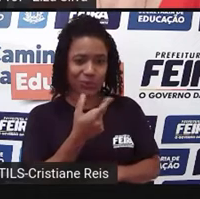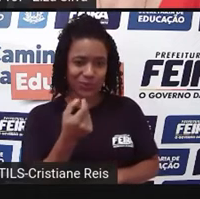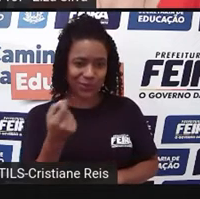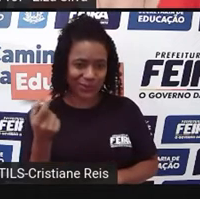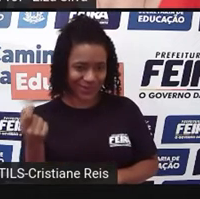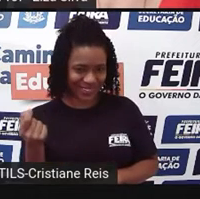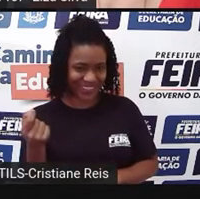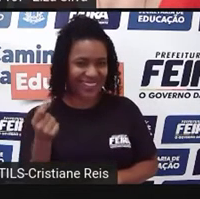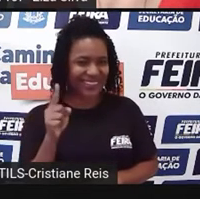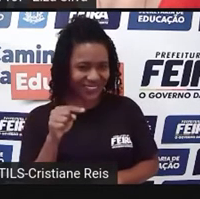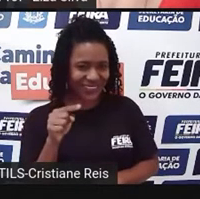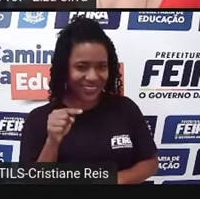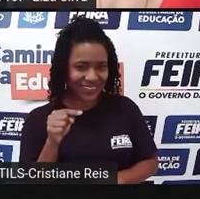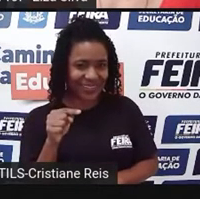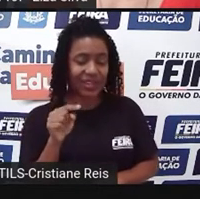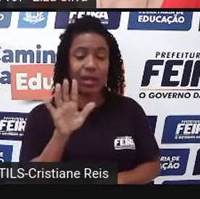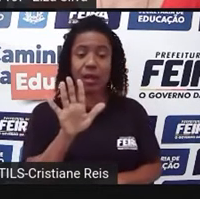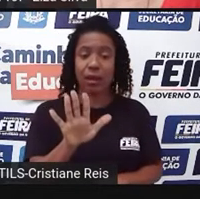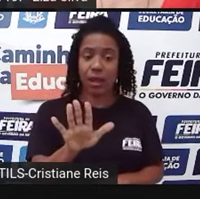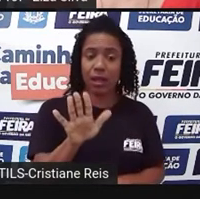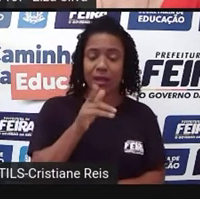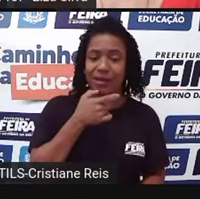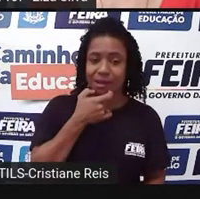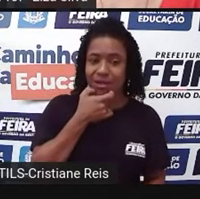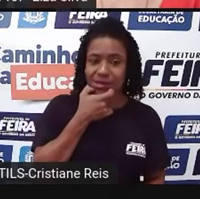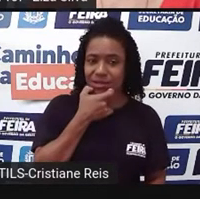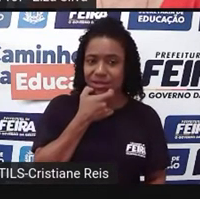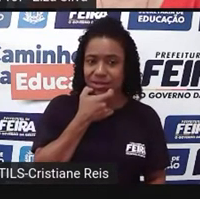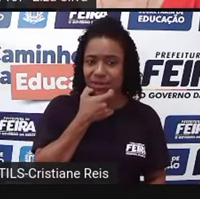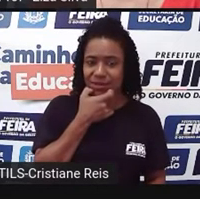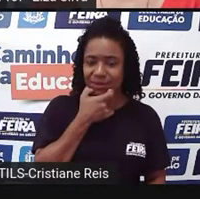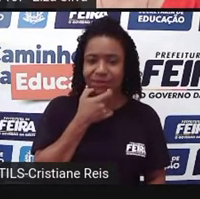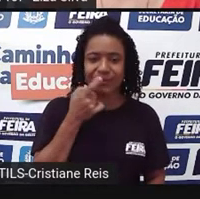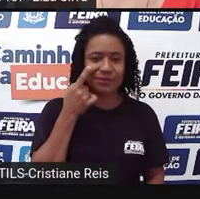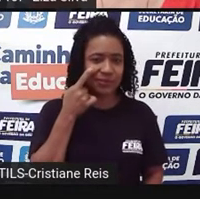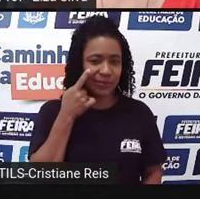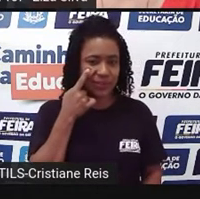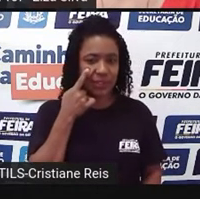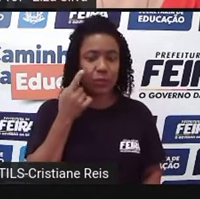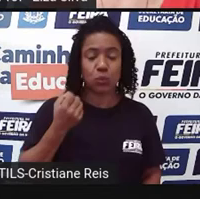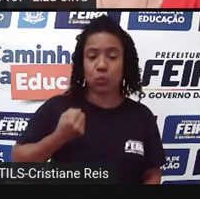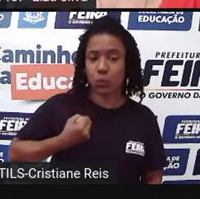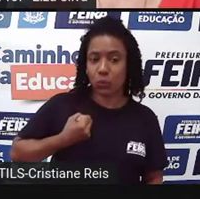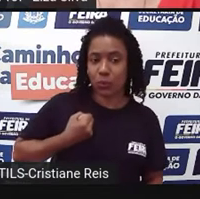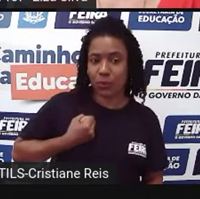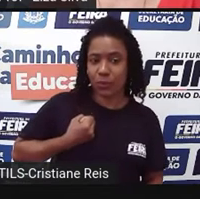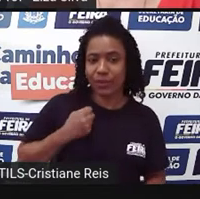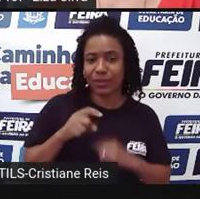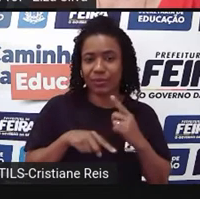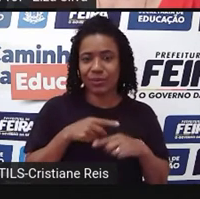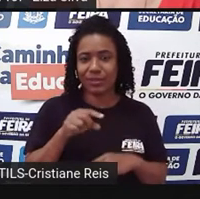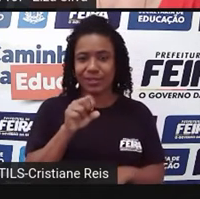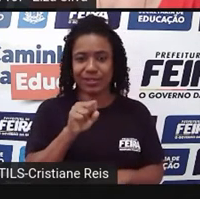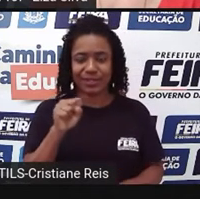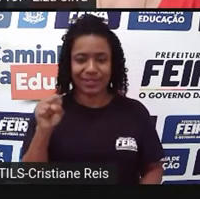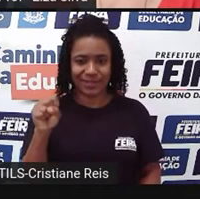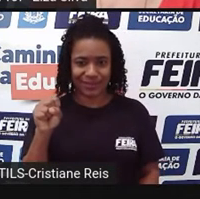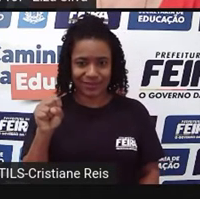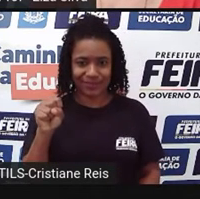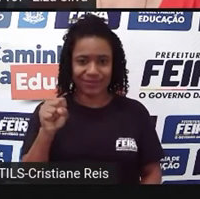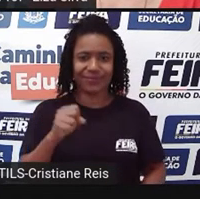inglês Observe que após o número a gente coloca a letra s e lê da seguinte maneira